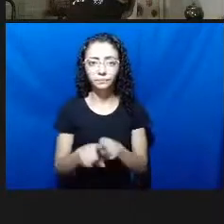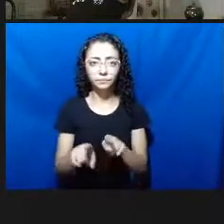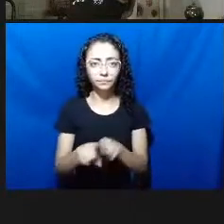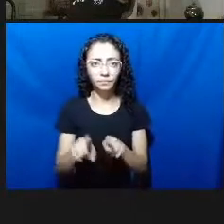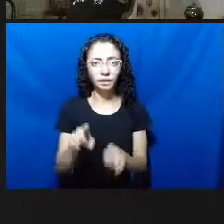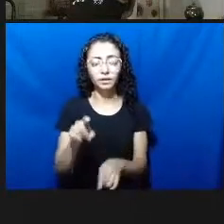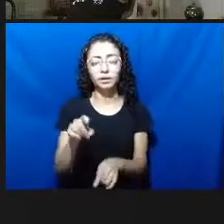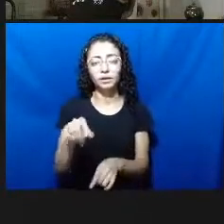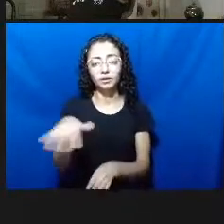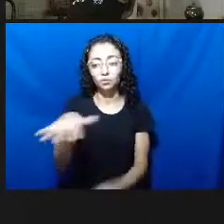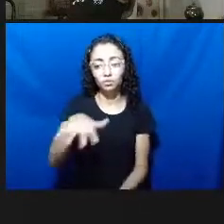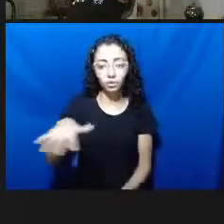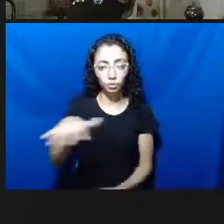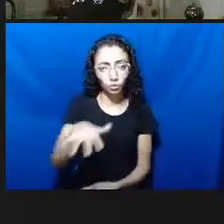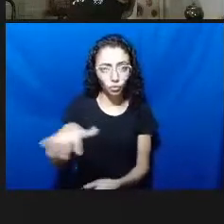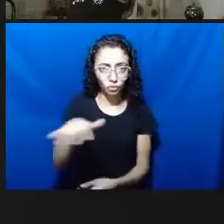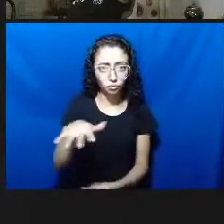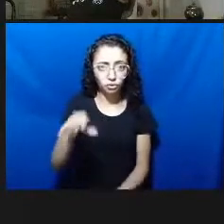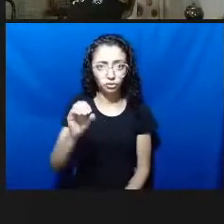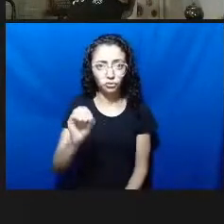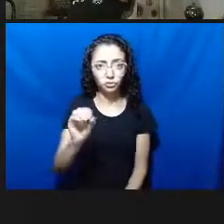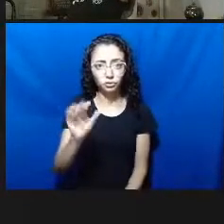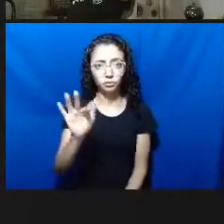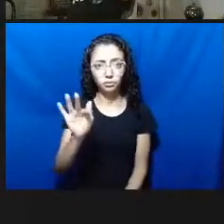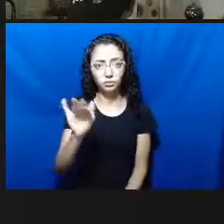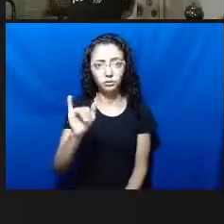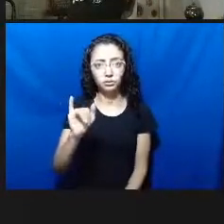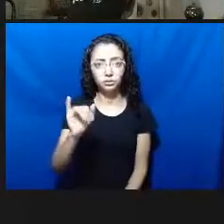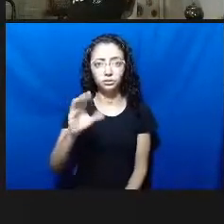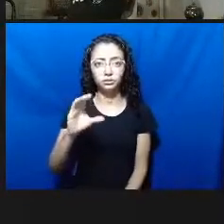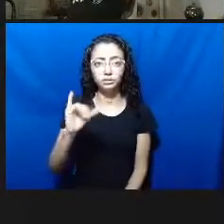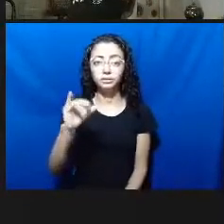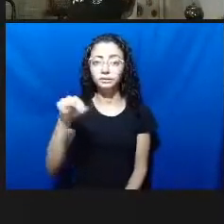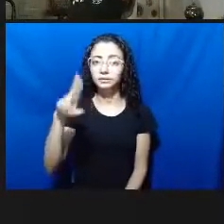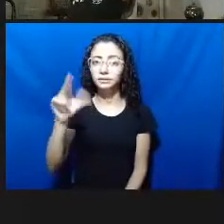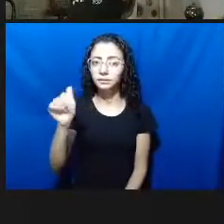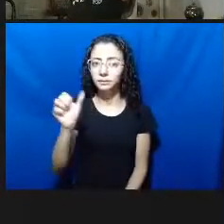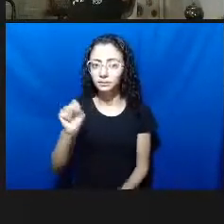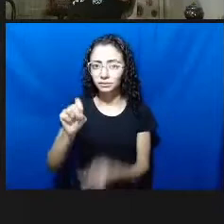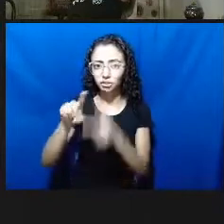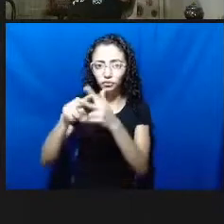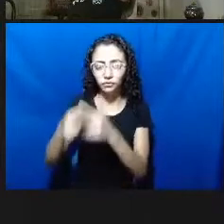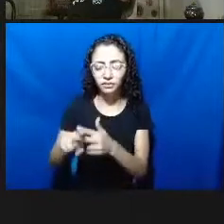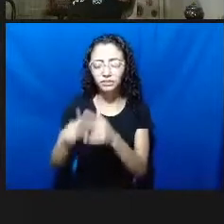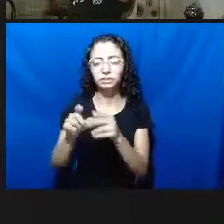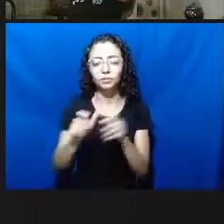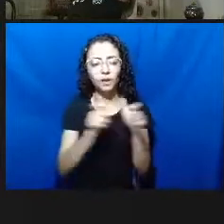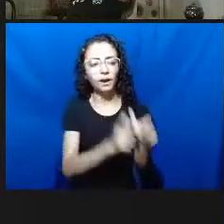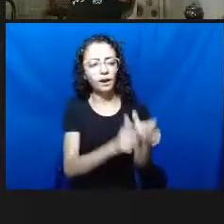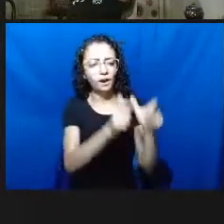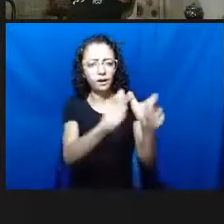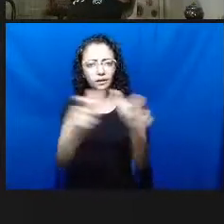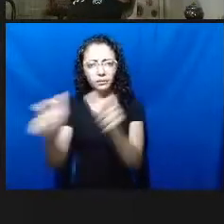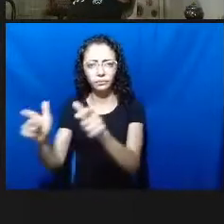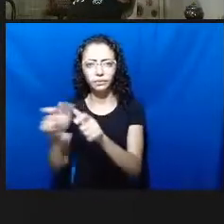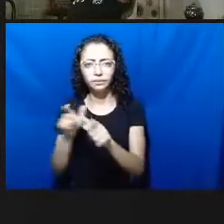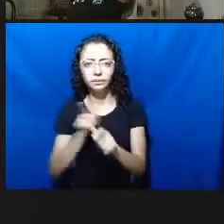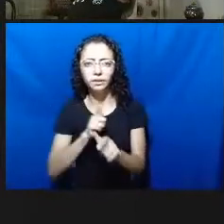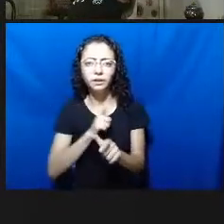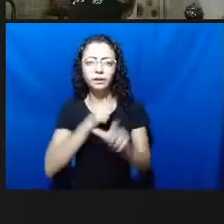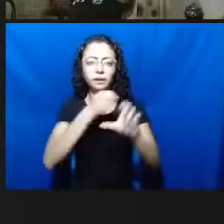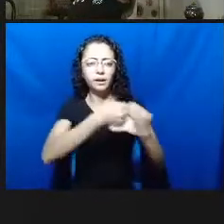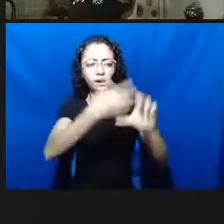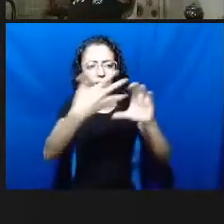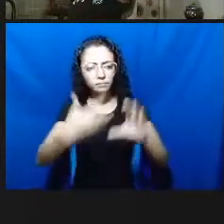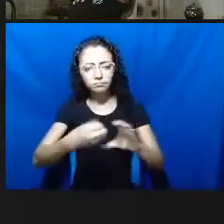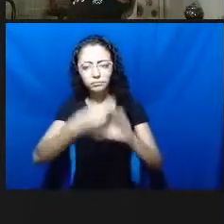oficinas, né? Que já era uma outra, cada lugar desse tinha a sua característica, cada lugar desse tem uma estrofe de poesia,